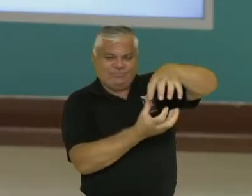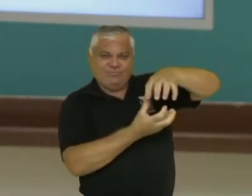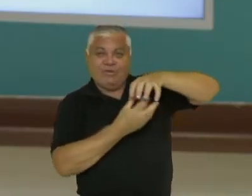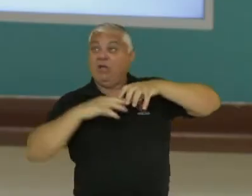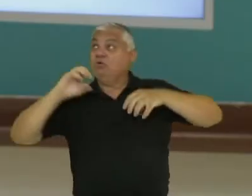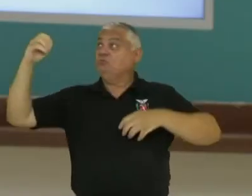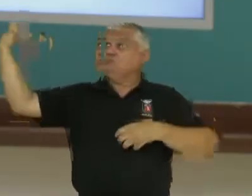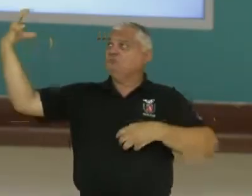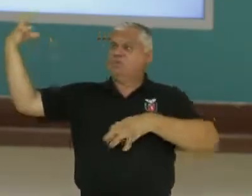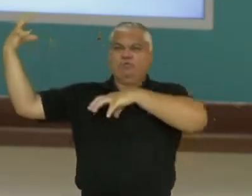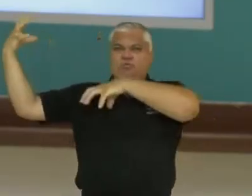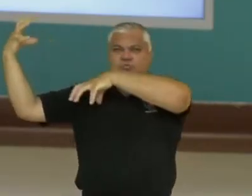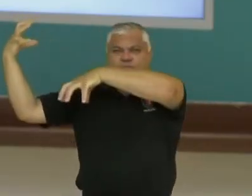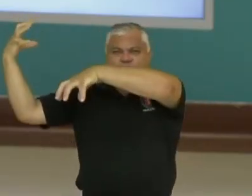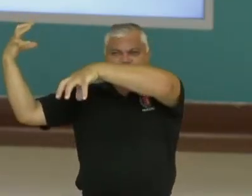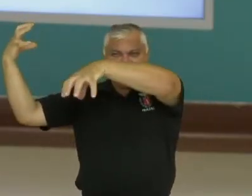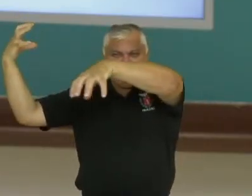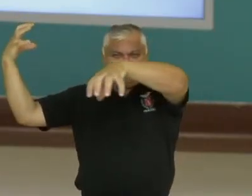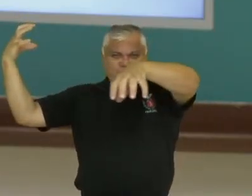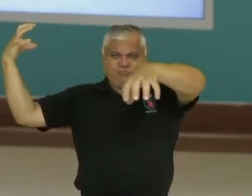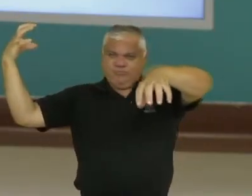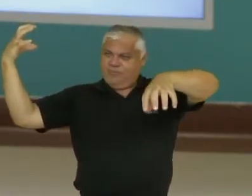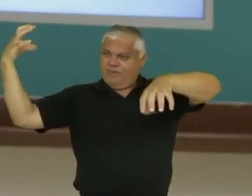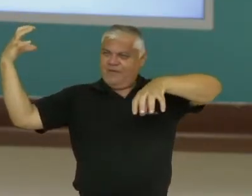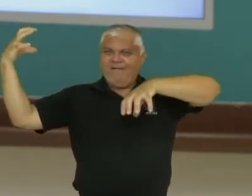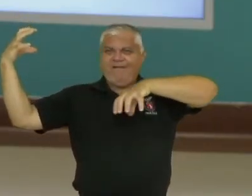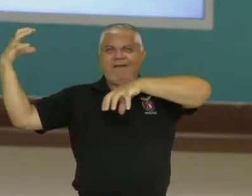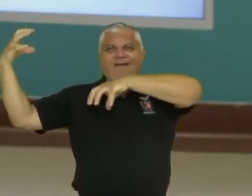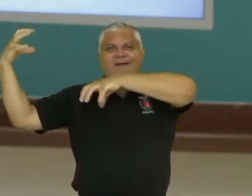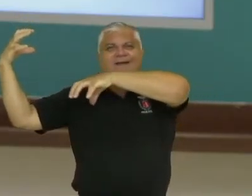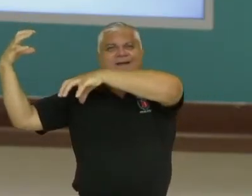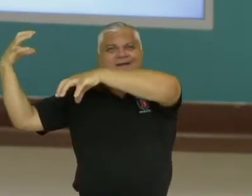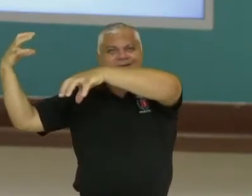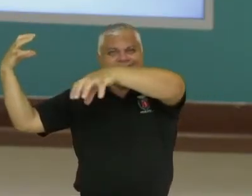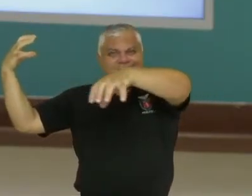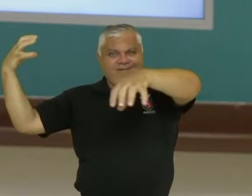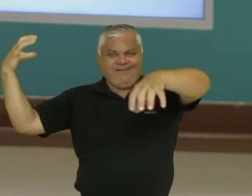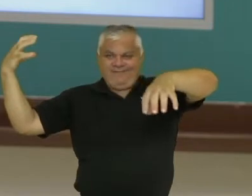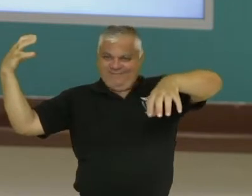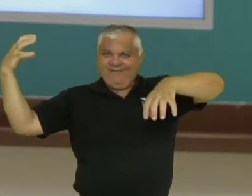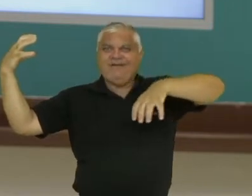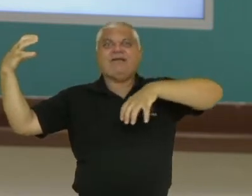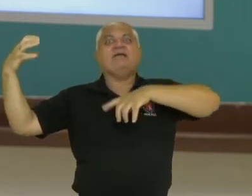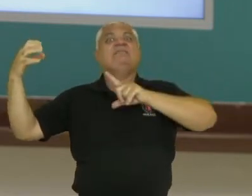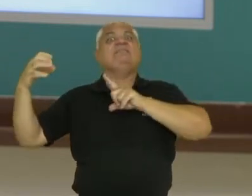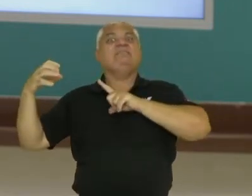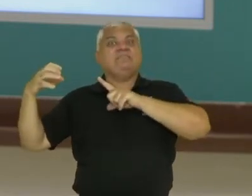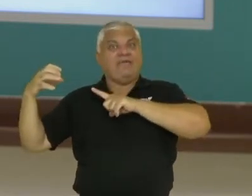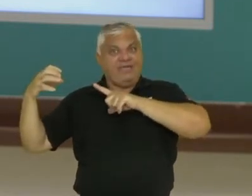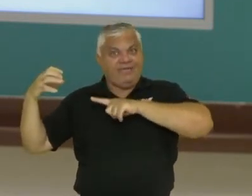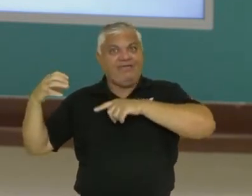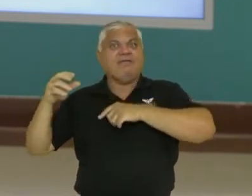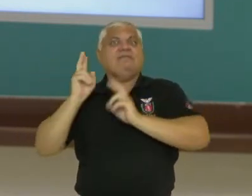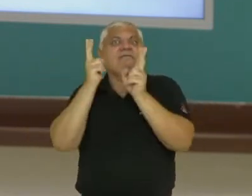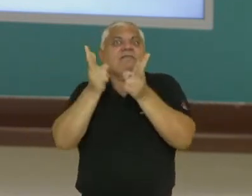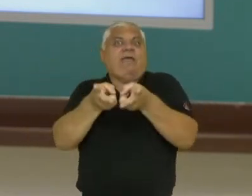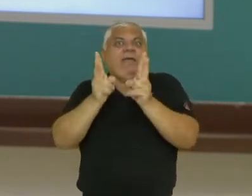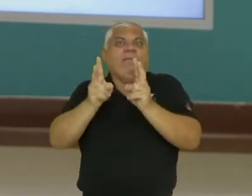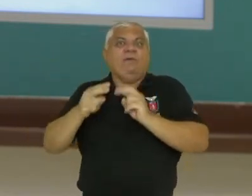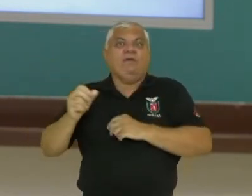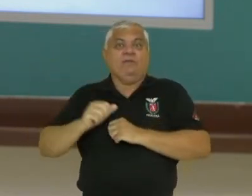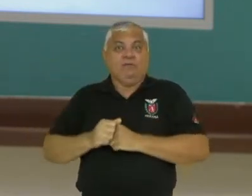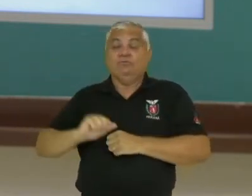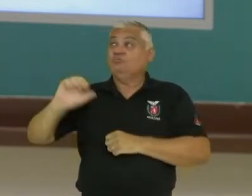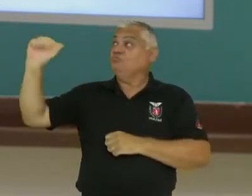o nosso planeta Terra. Por isso, nós temos os planetas girando ao redor